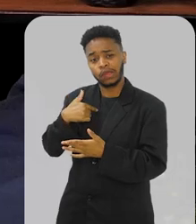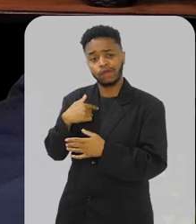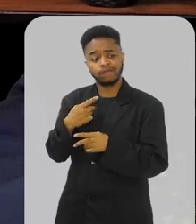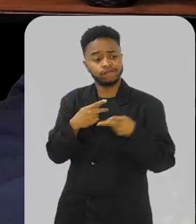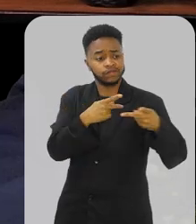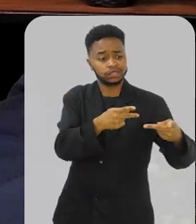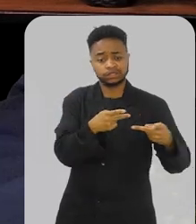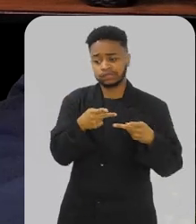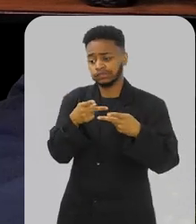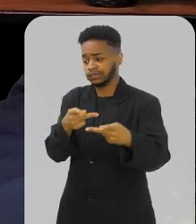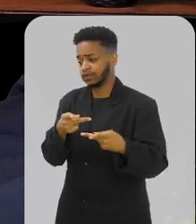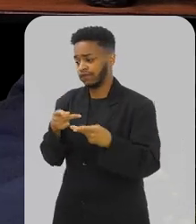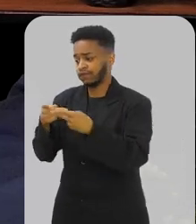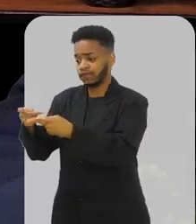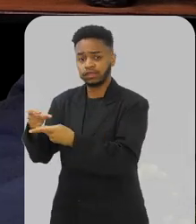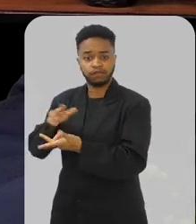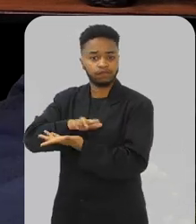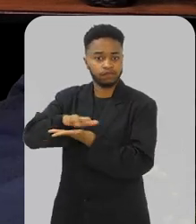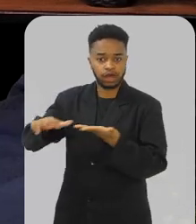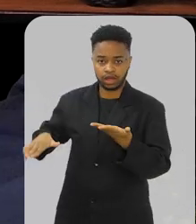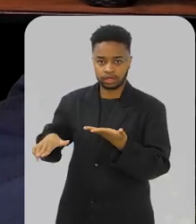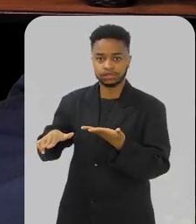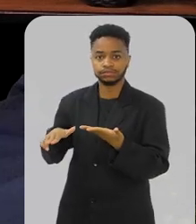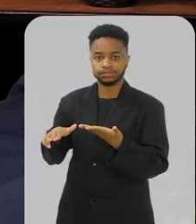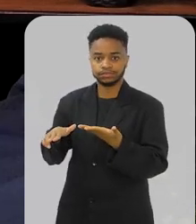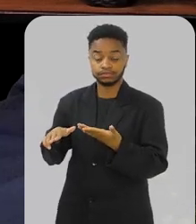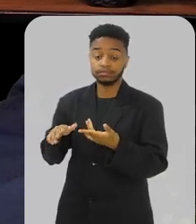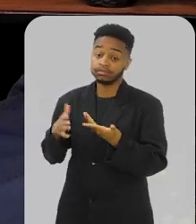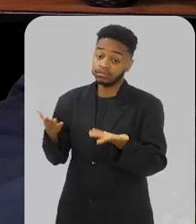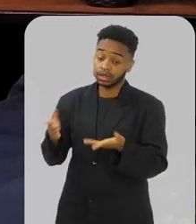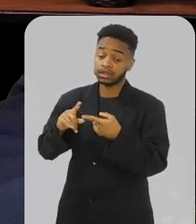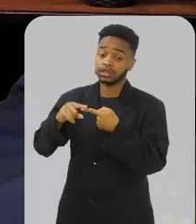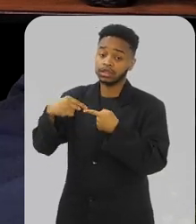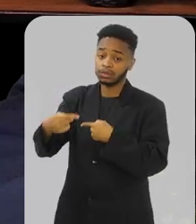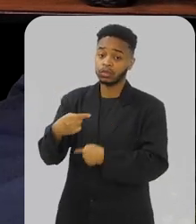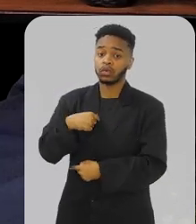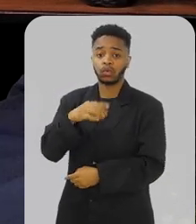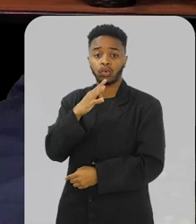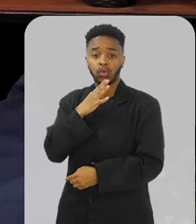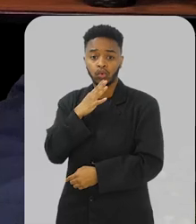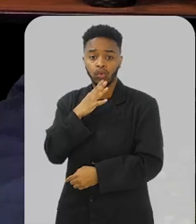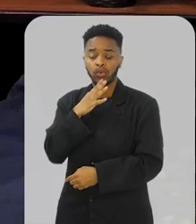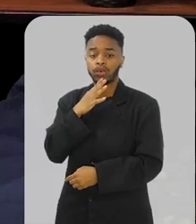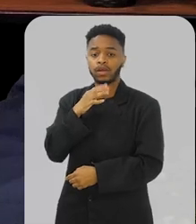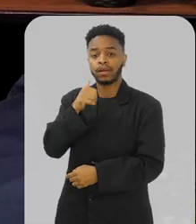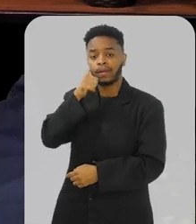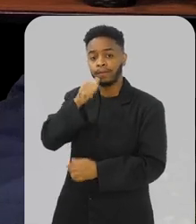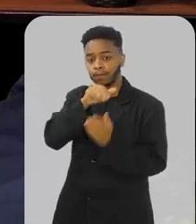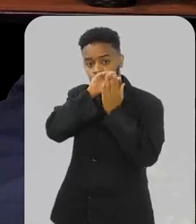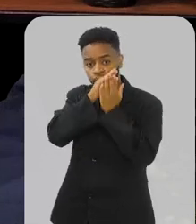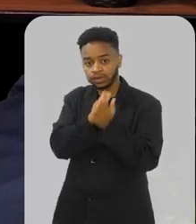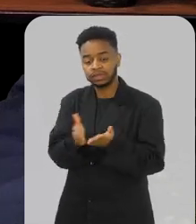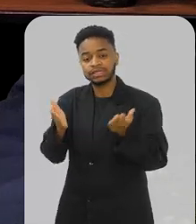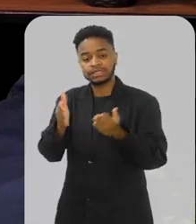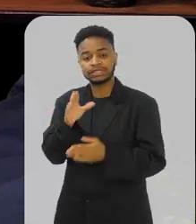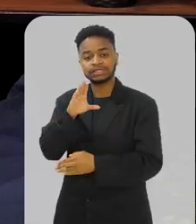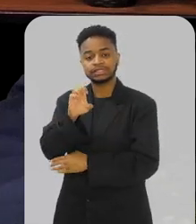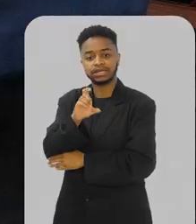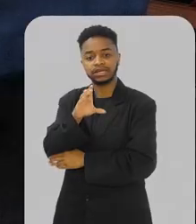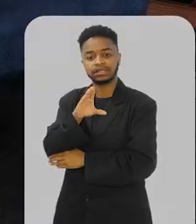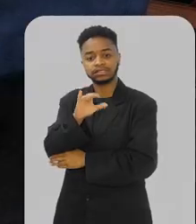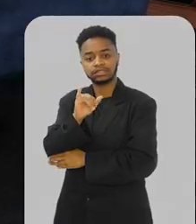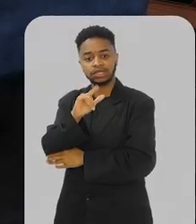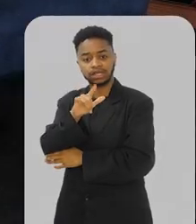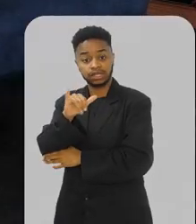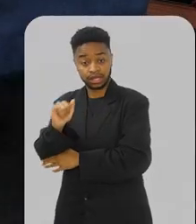aqui, vai ali, vai aqui, vai ali. Até que eu conheci mãe Cecília e pai Jair Tavares.